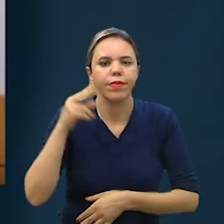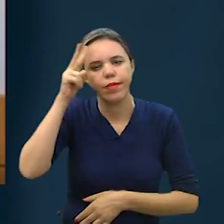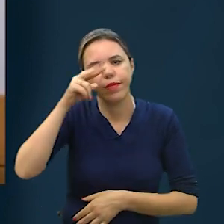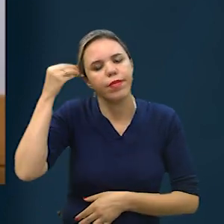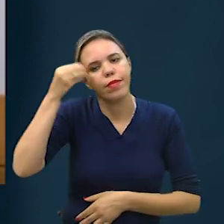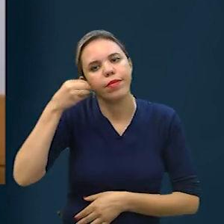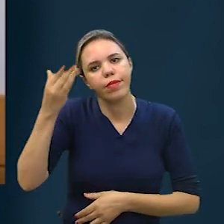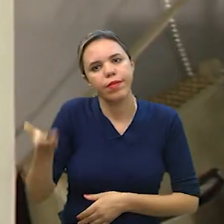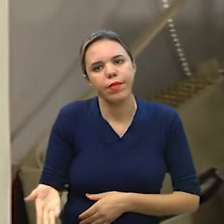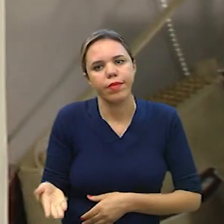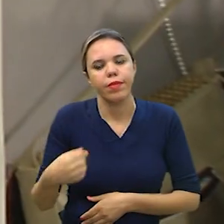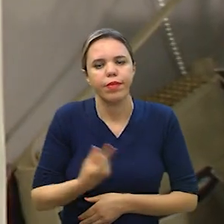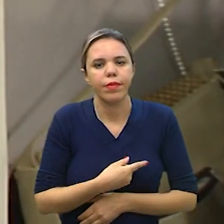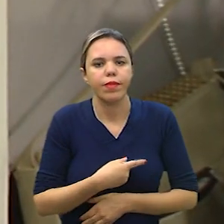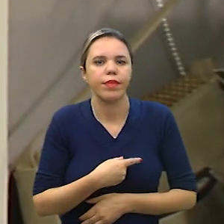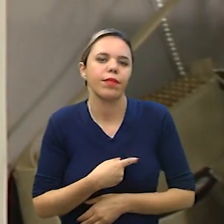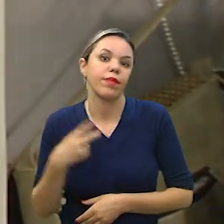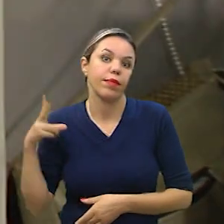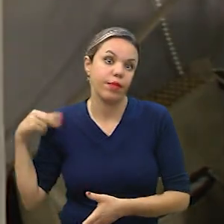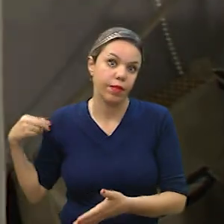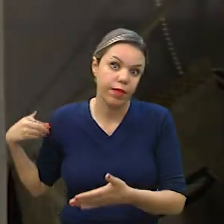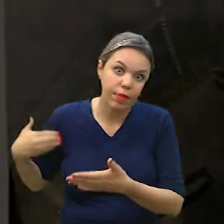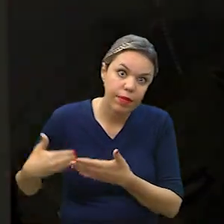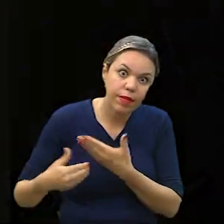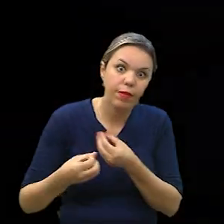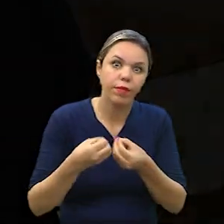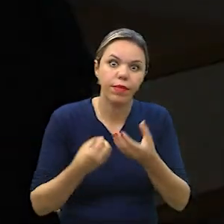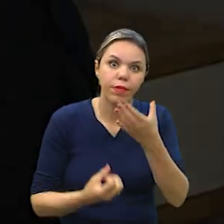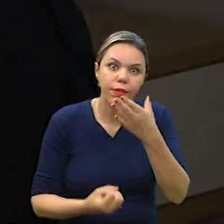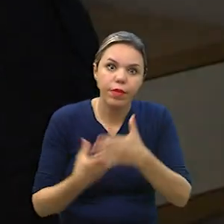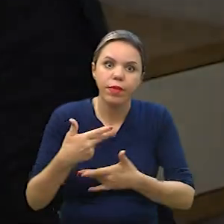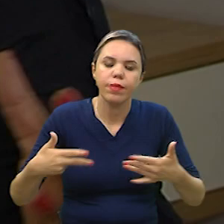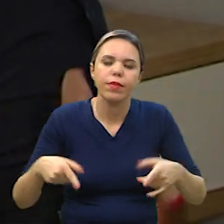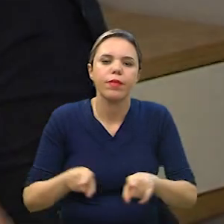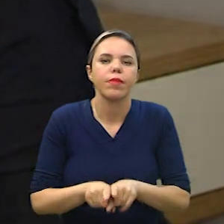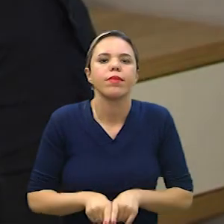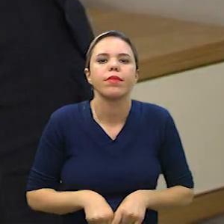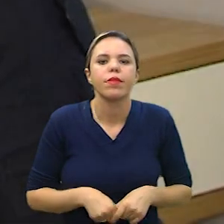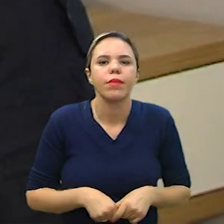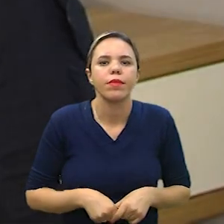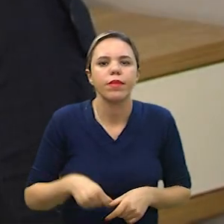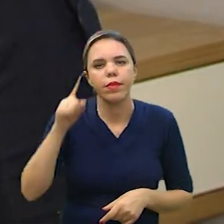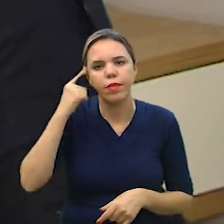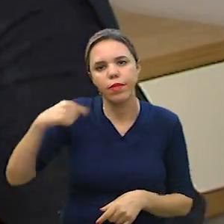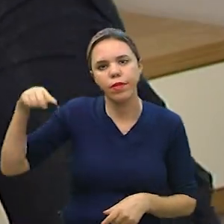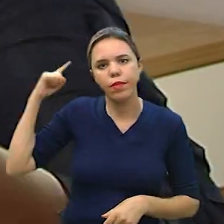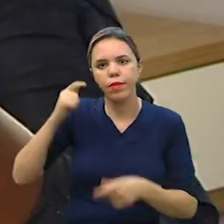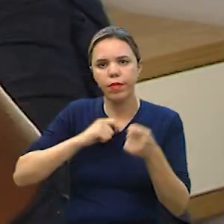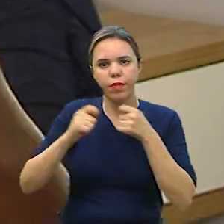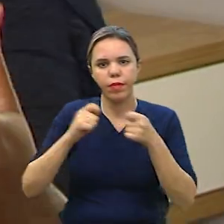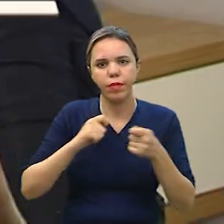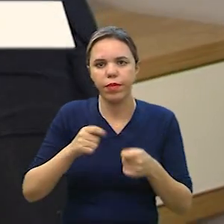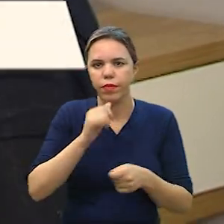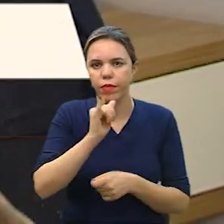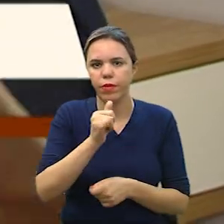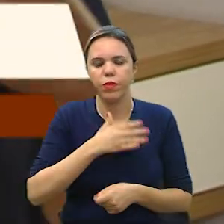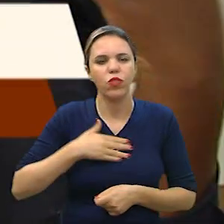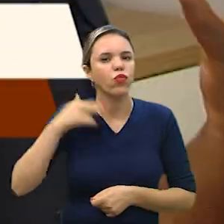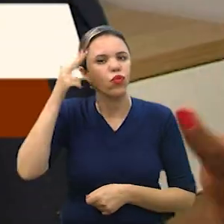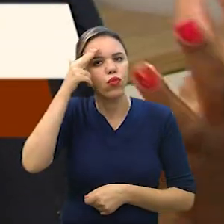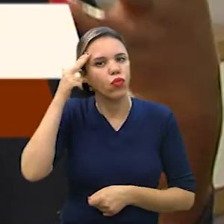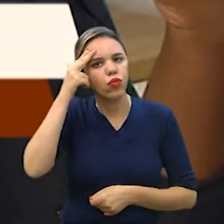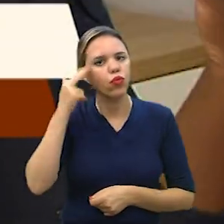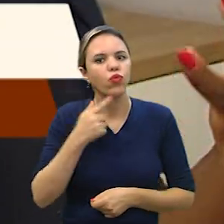da minha história. Nossa, Mina, de lá para cá aconteceram muitas coisas, né? Naquele dia da entrevista eu falei dos